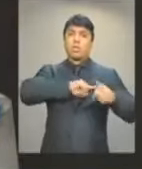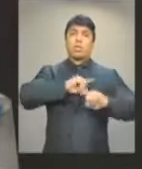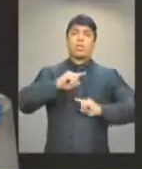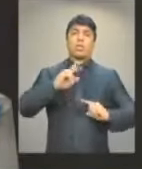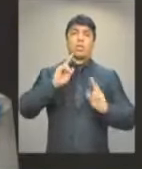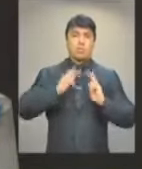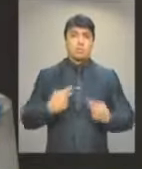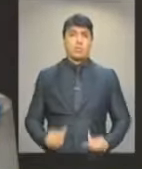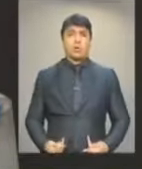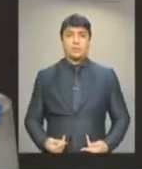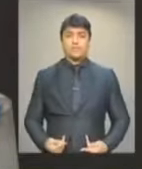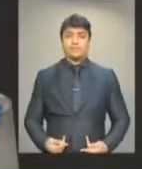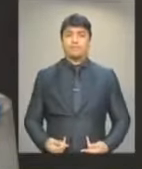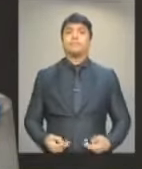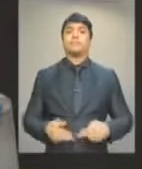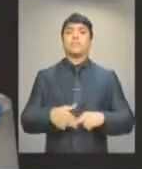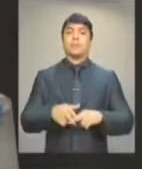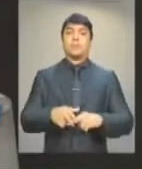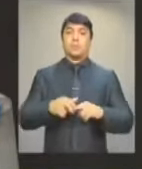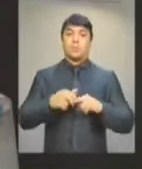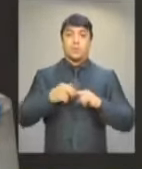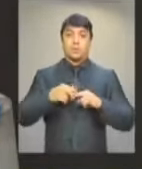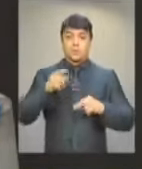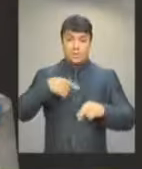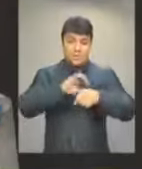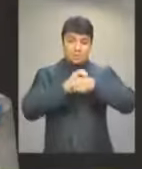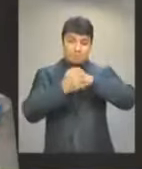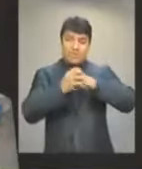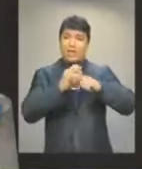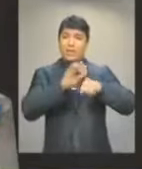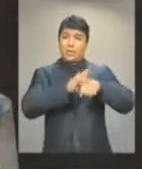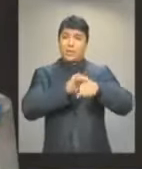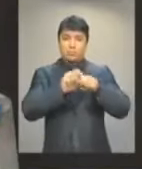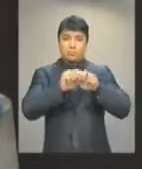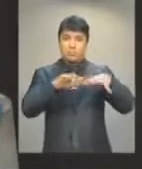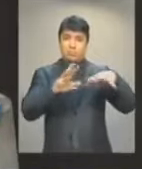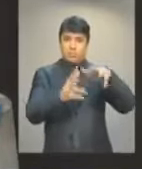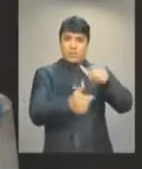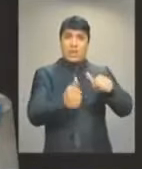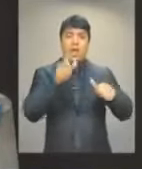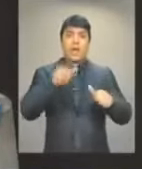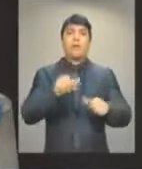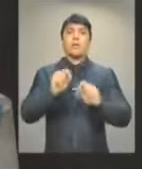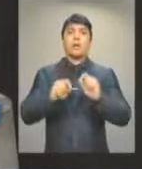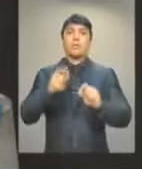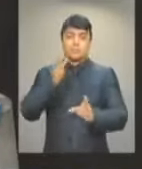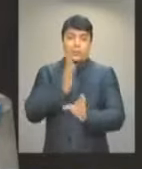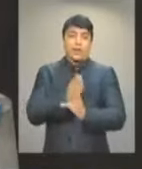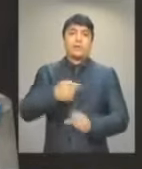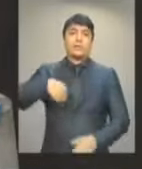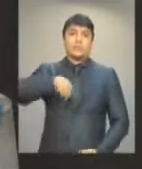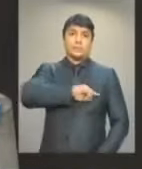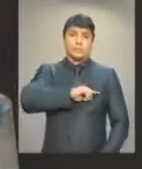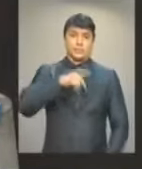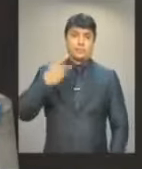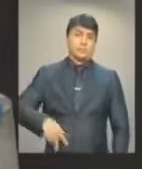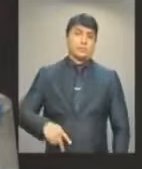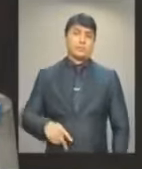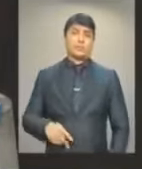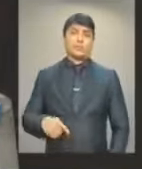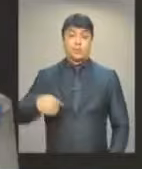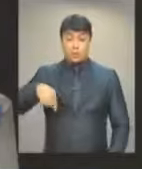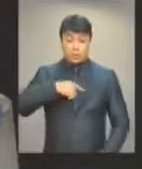expressão de uma crise civilizatória. O nosso pacto civilizatório, essa sociedade